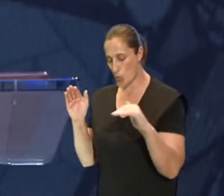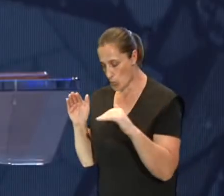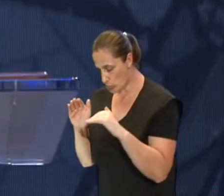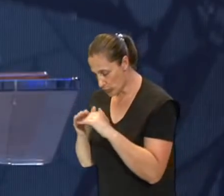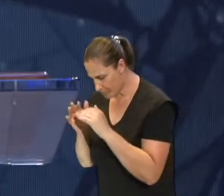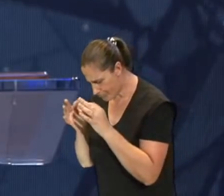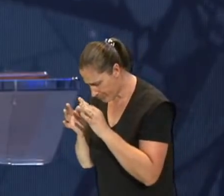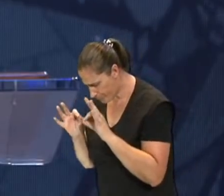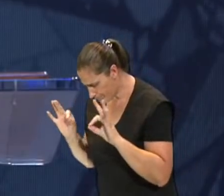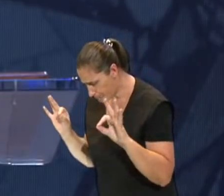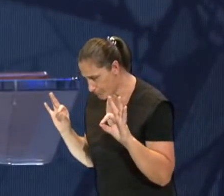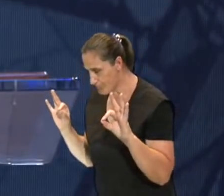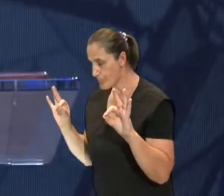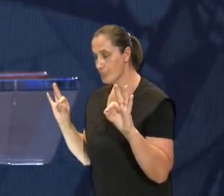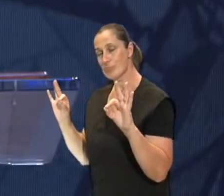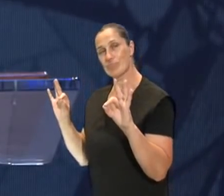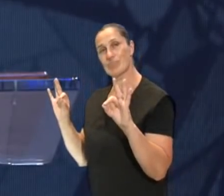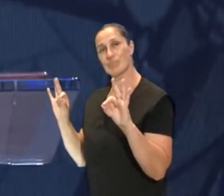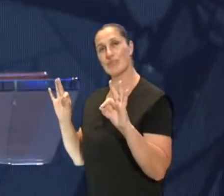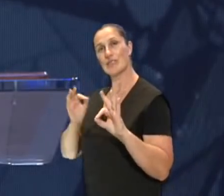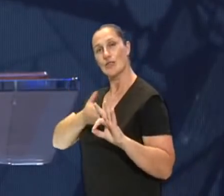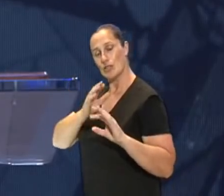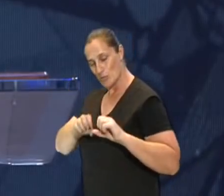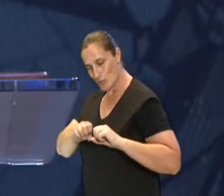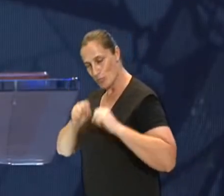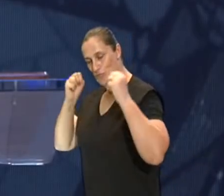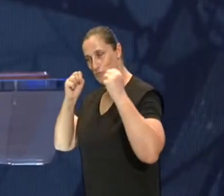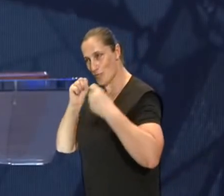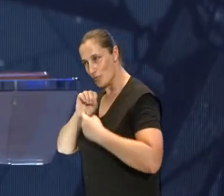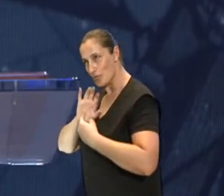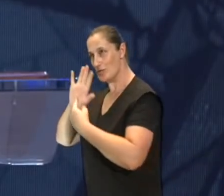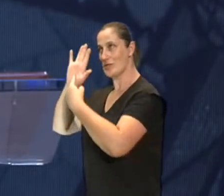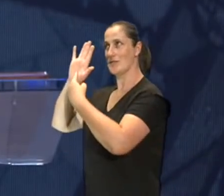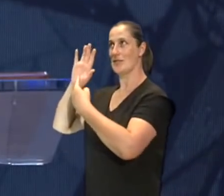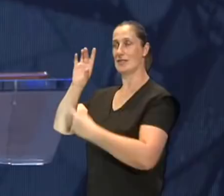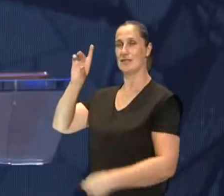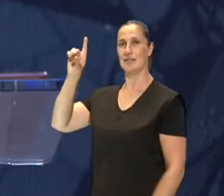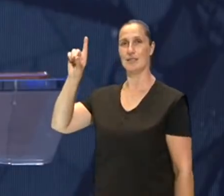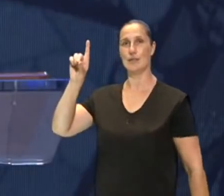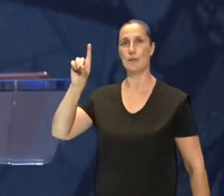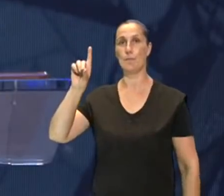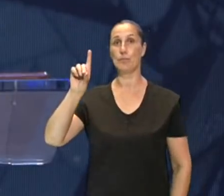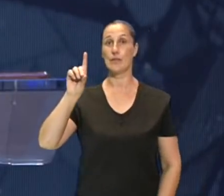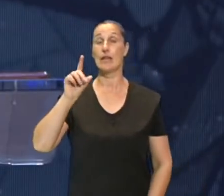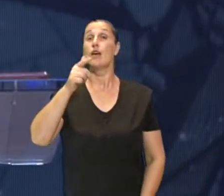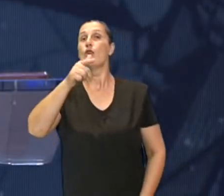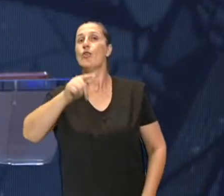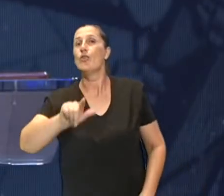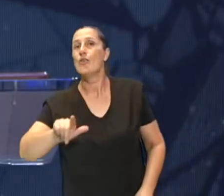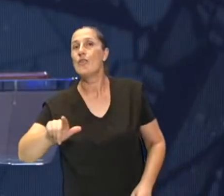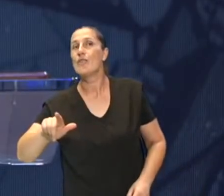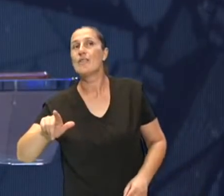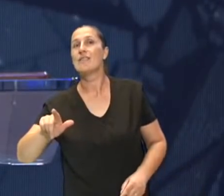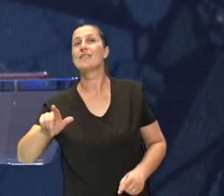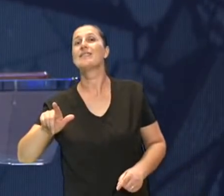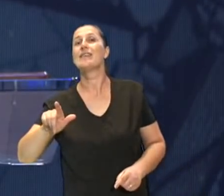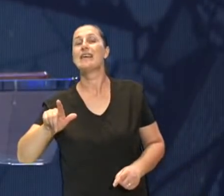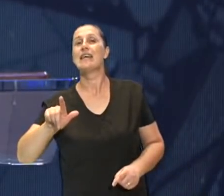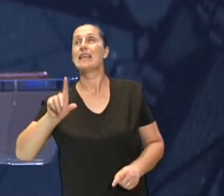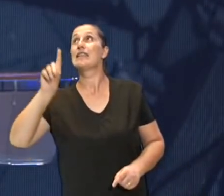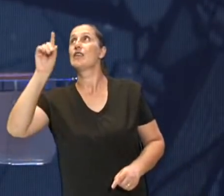Deus. Outras vezes o Senhor vai dizer para a gente, pode ter certeza, se